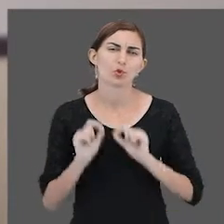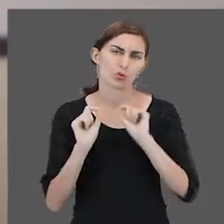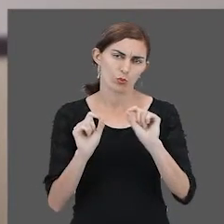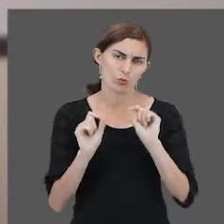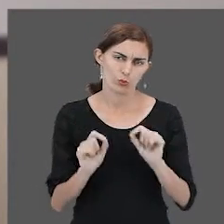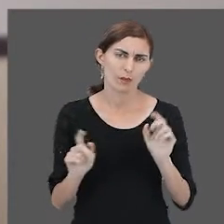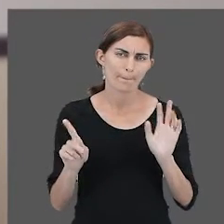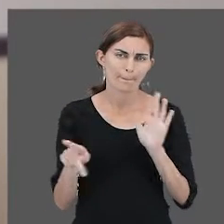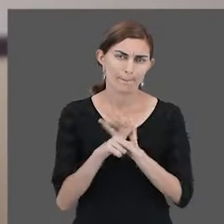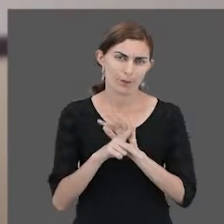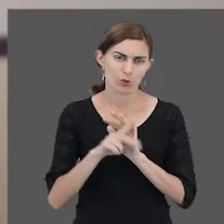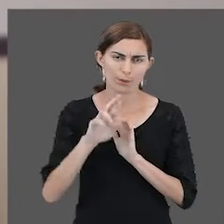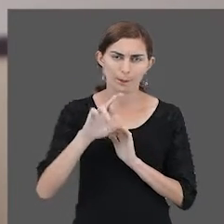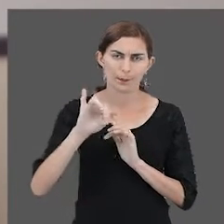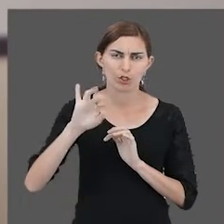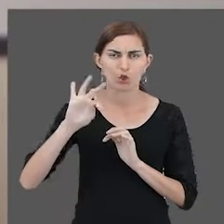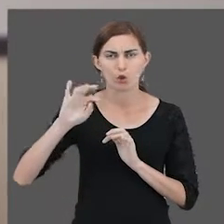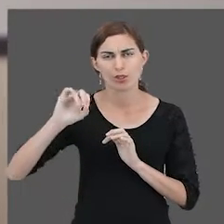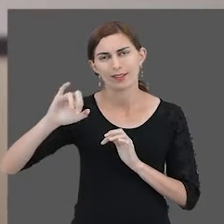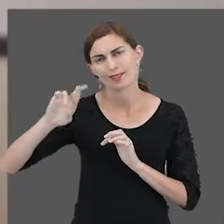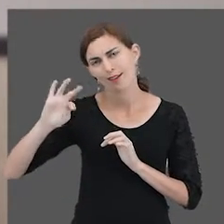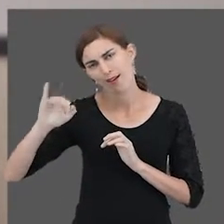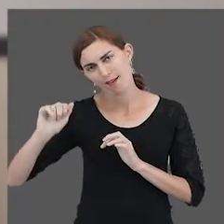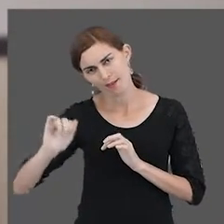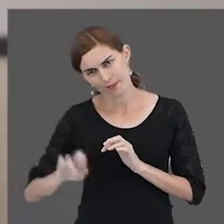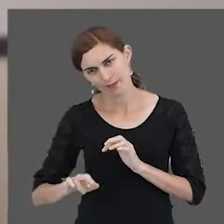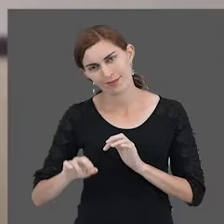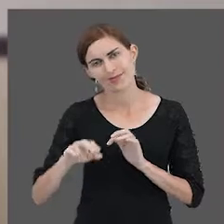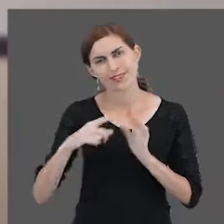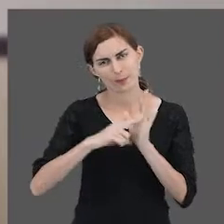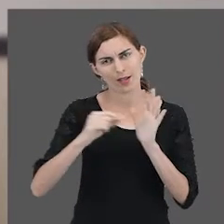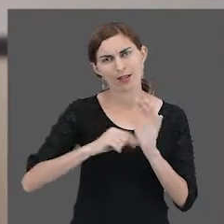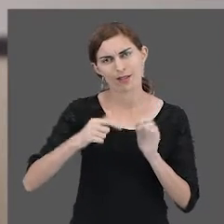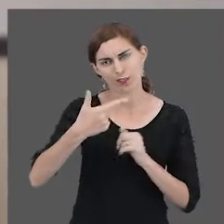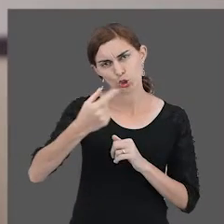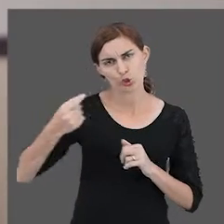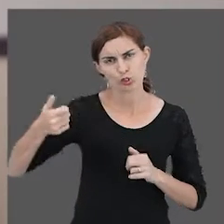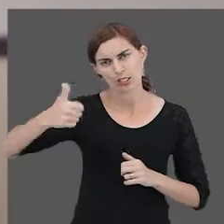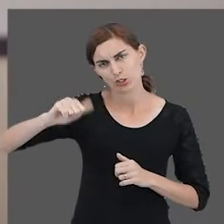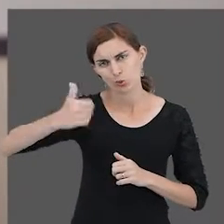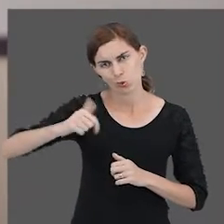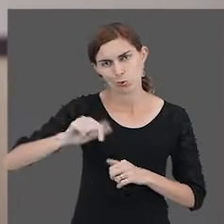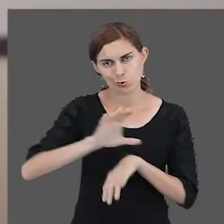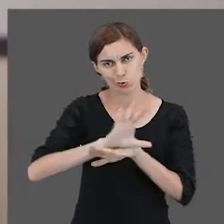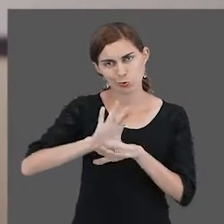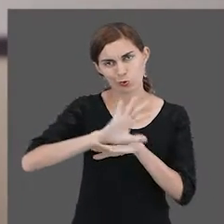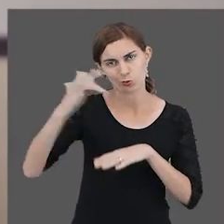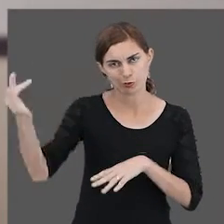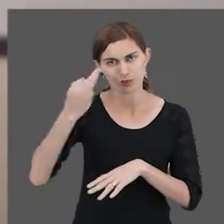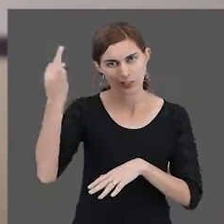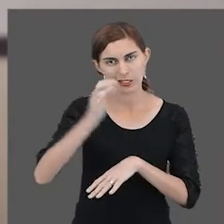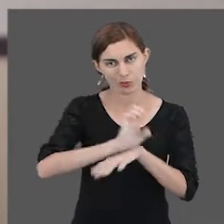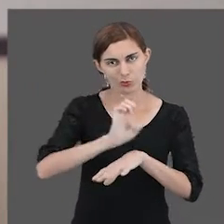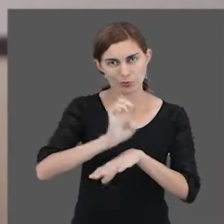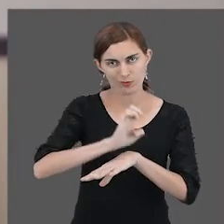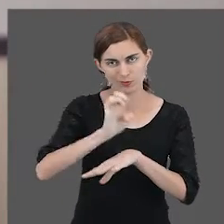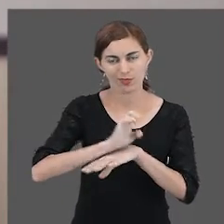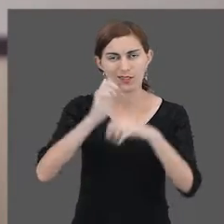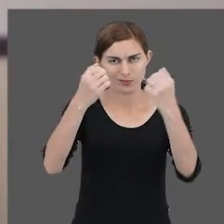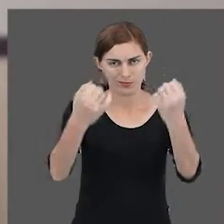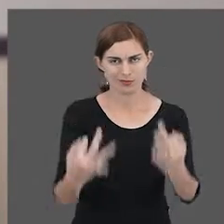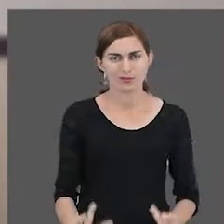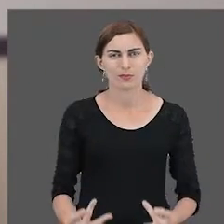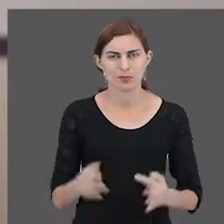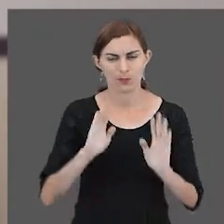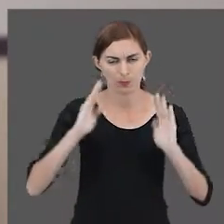na atuação prioritária do ente. Você lembra quando lá no começo a gente falou no artigo 211 da Constituição Federal que os estados, eles